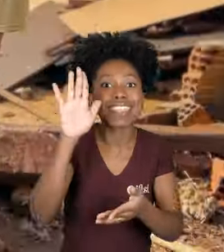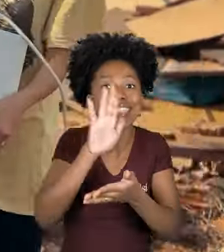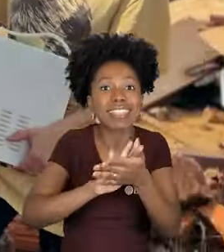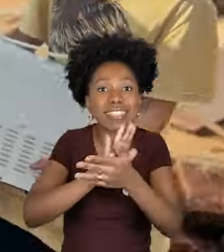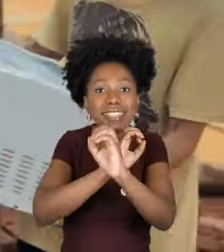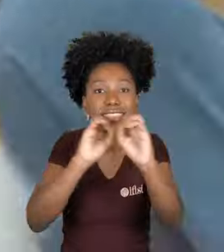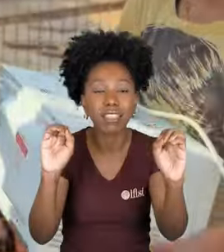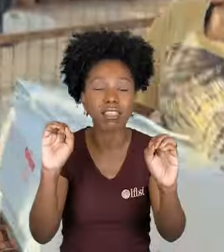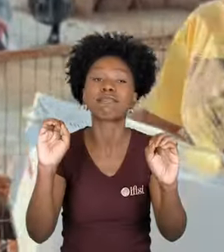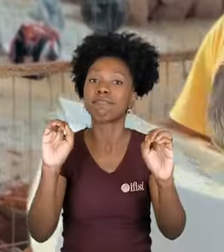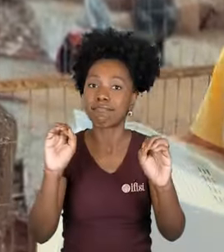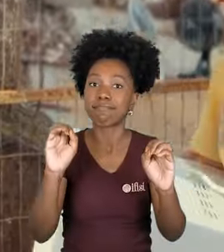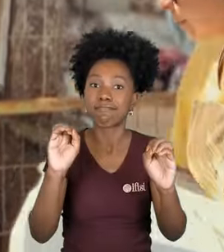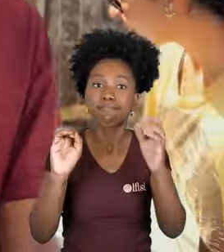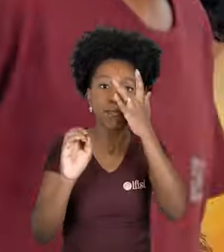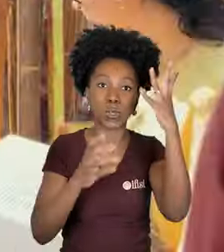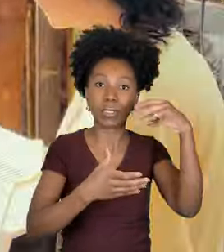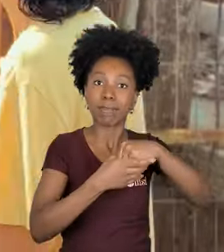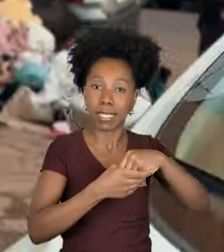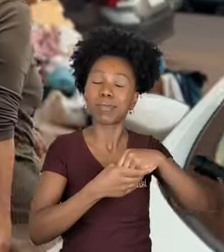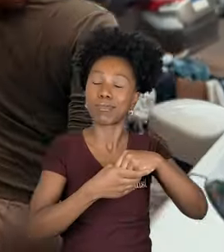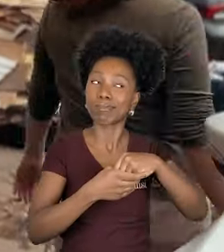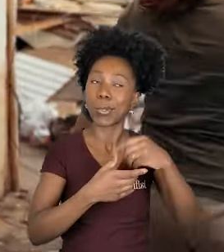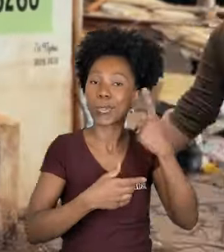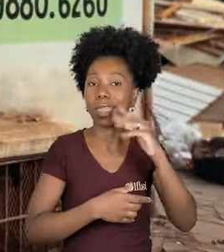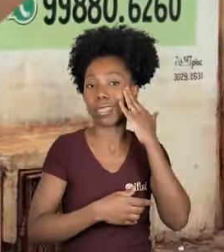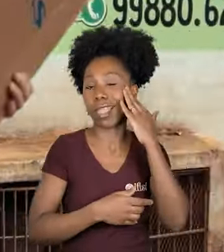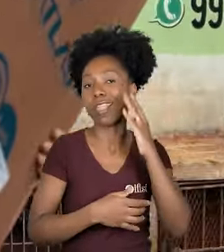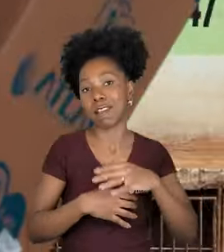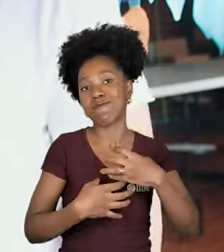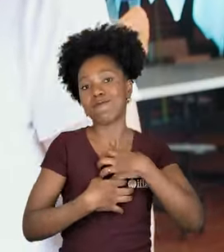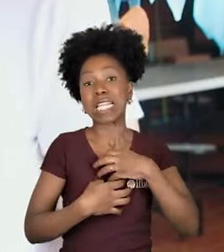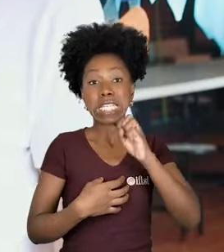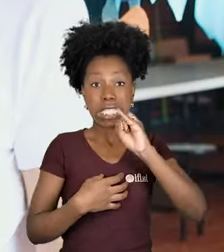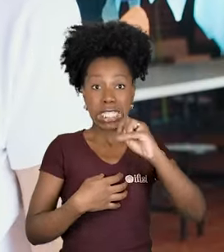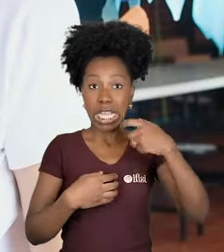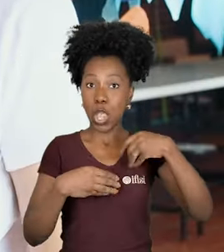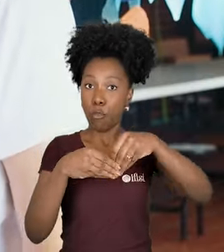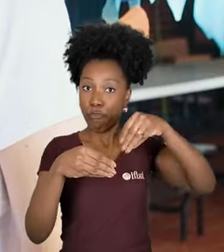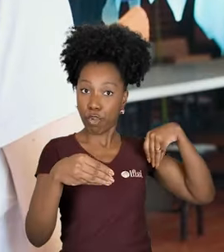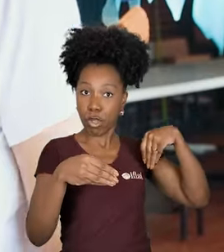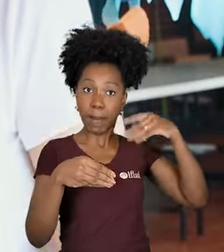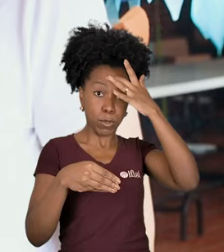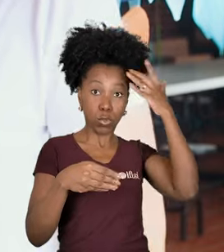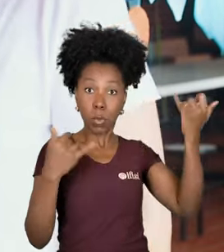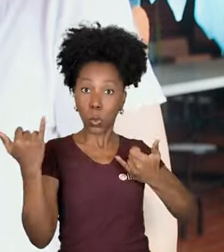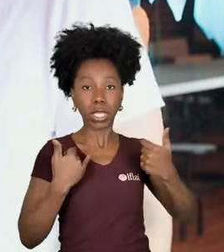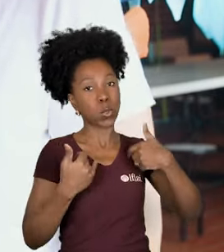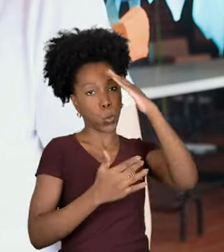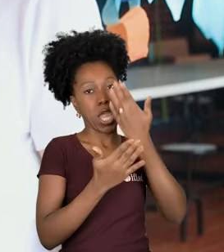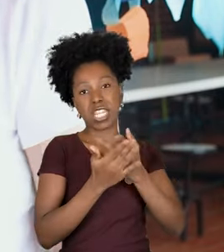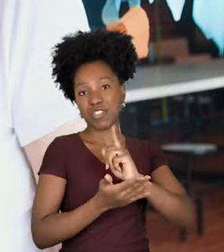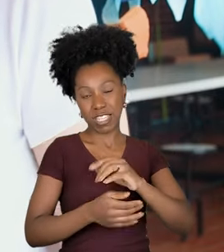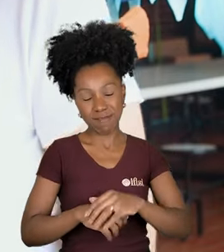né? Quem está aqui dentro consegue entender o que eu me refiro, assim, sabe? Se me contassem, talvez eu não acreditasse que eles se